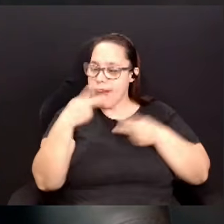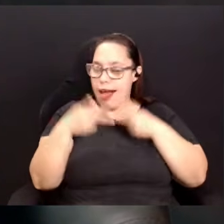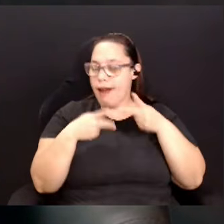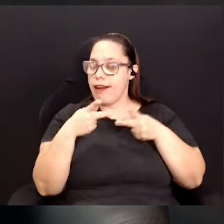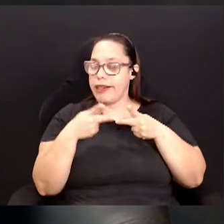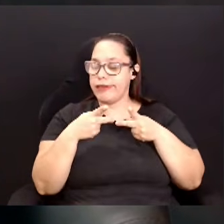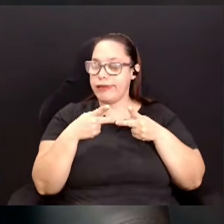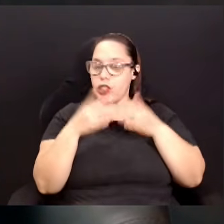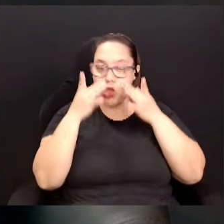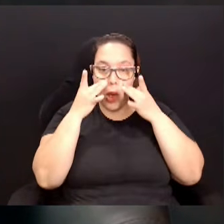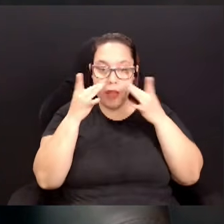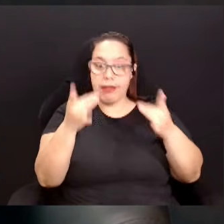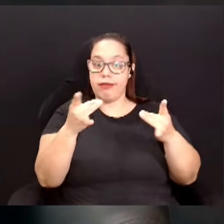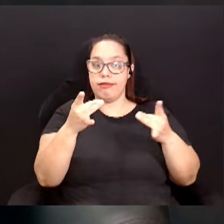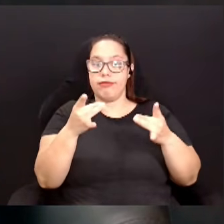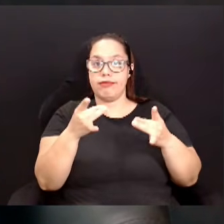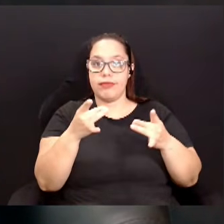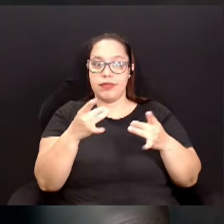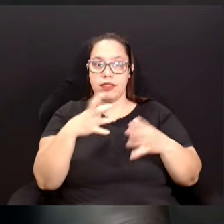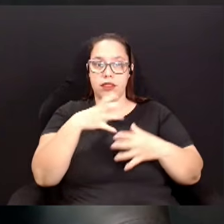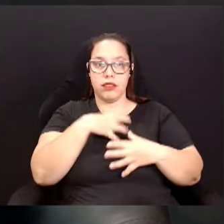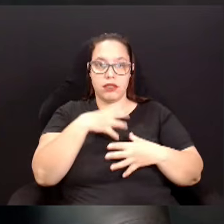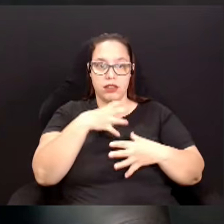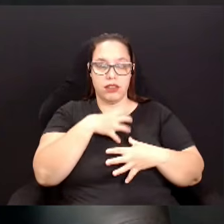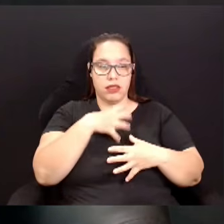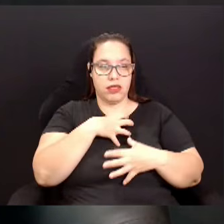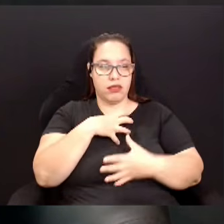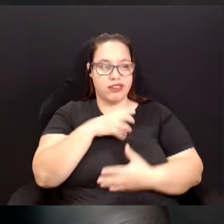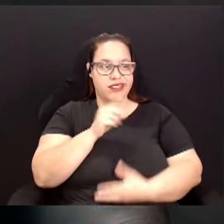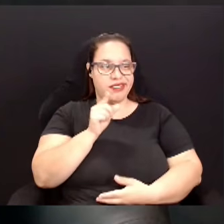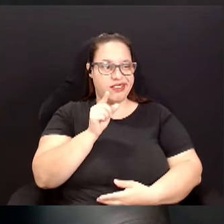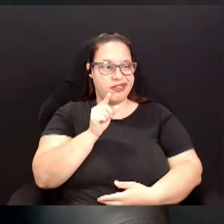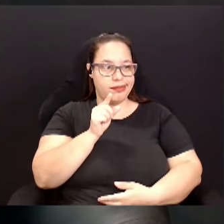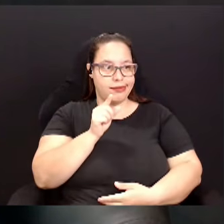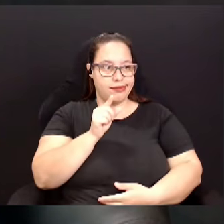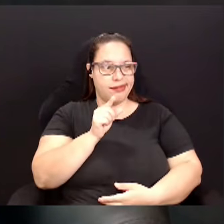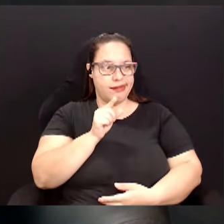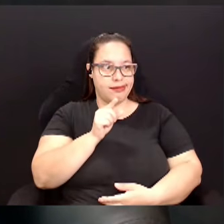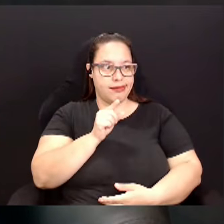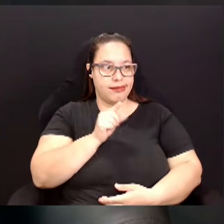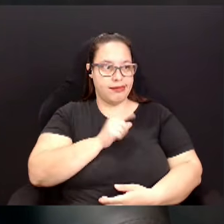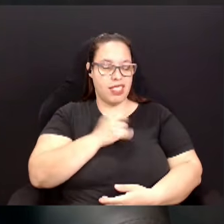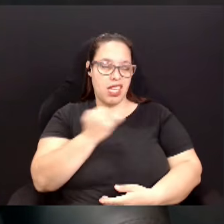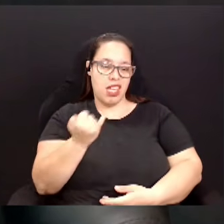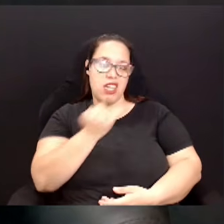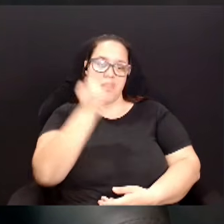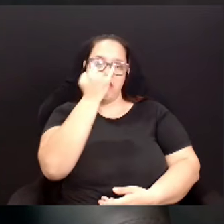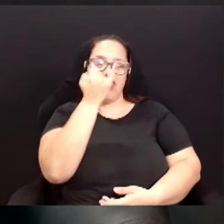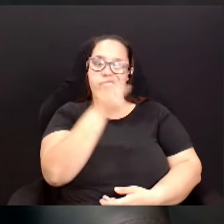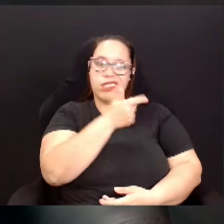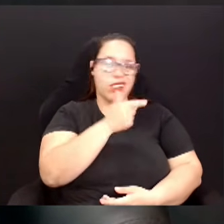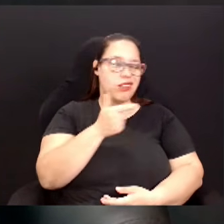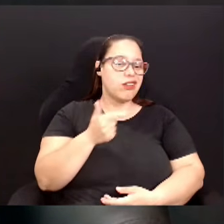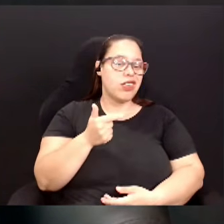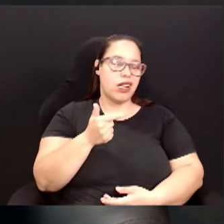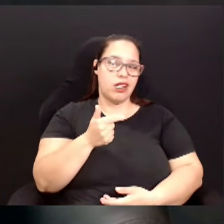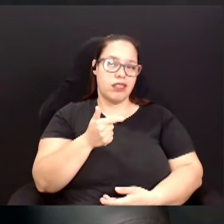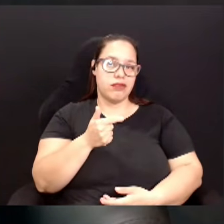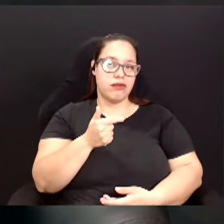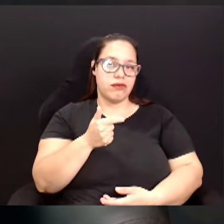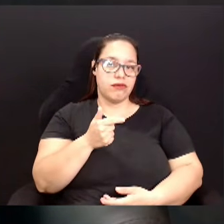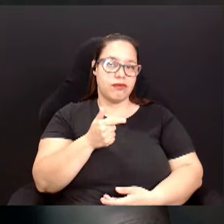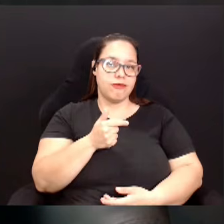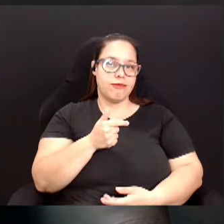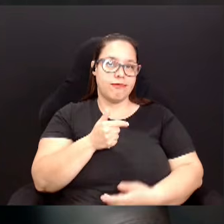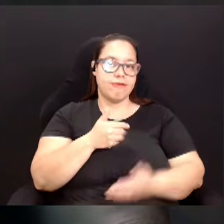sintamos cada vez mais sem importância, digamos assim, né? O nosso sentimento não importa